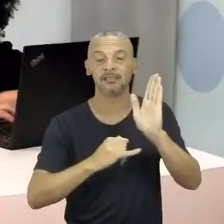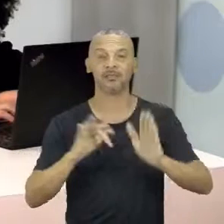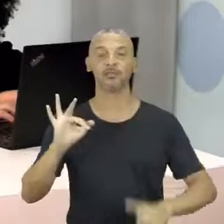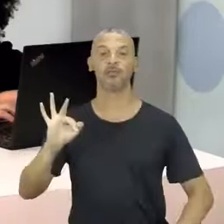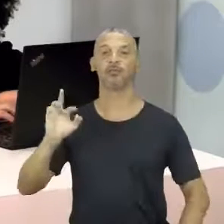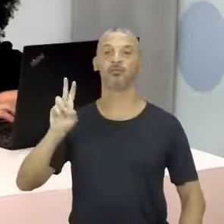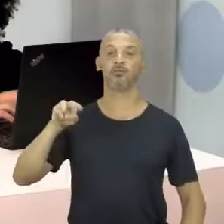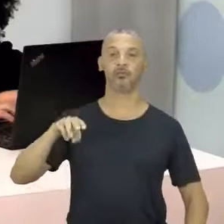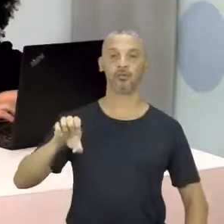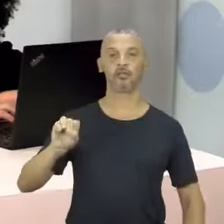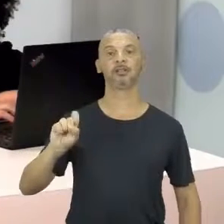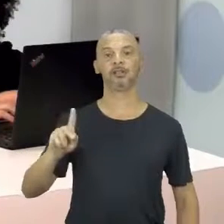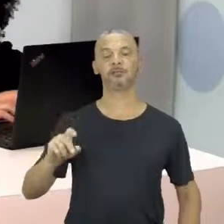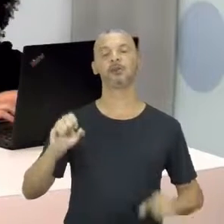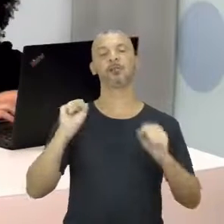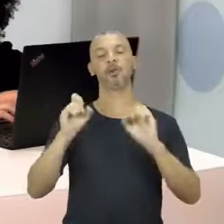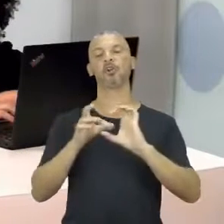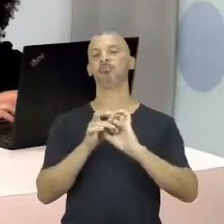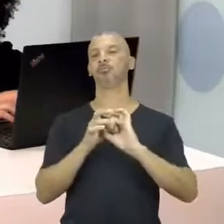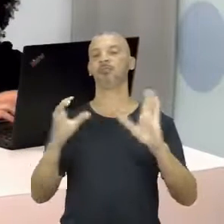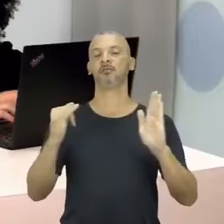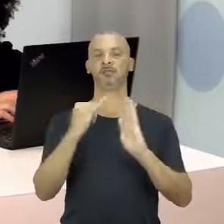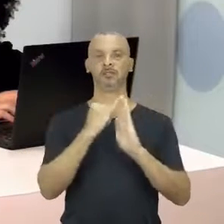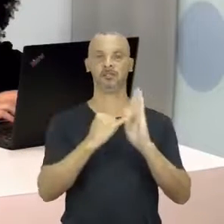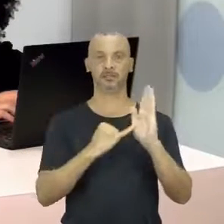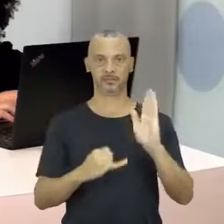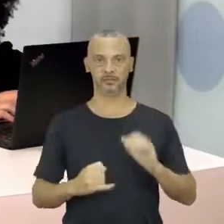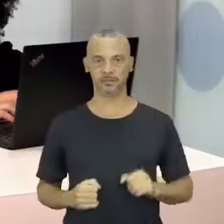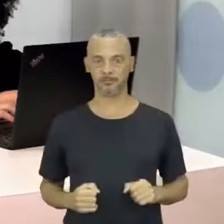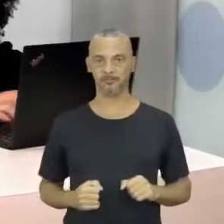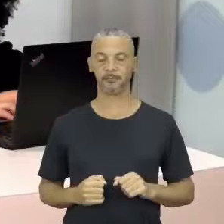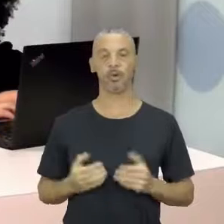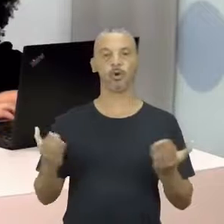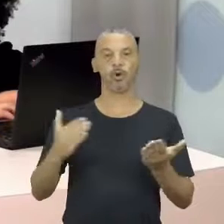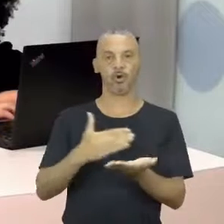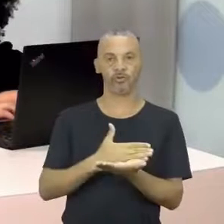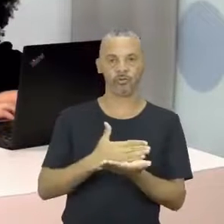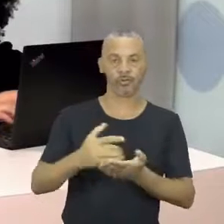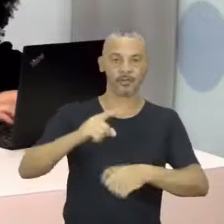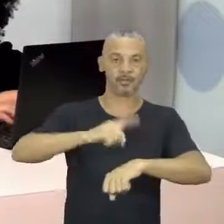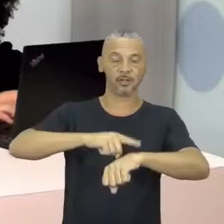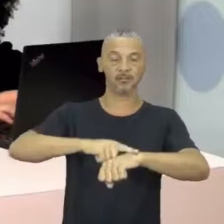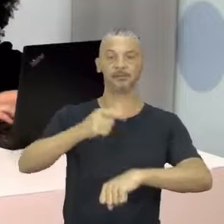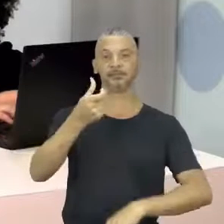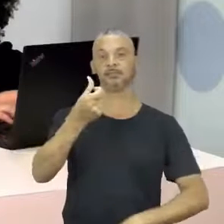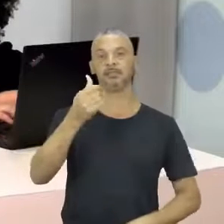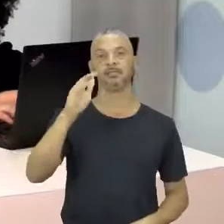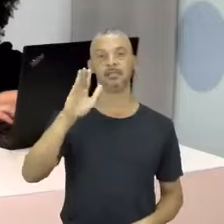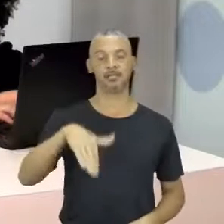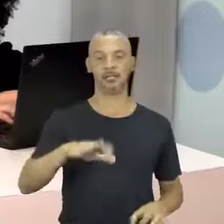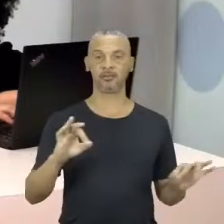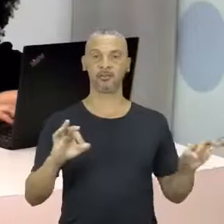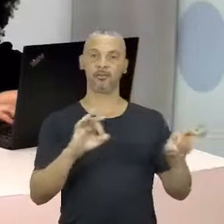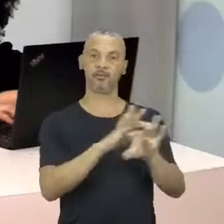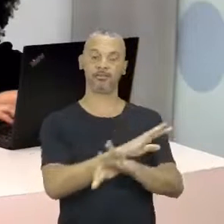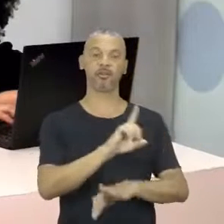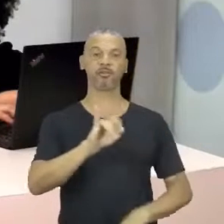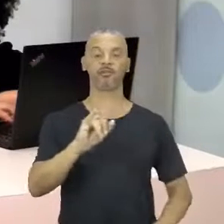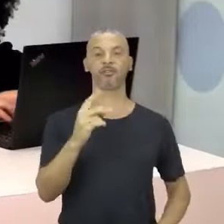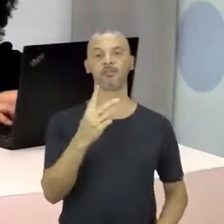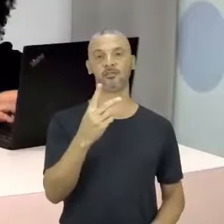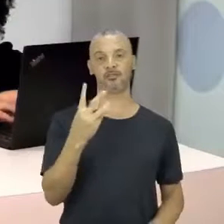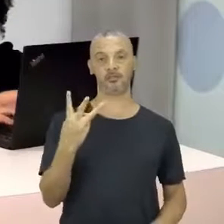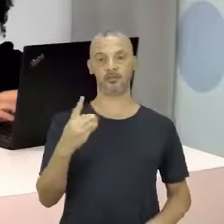VUNESP. Esse é específico, tá bom? Há essa inscrição que começa hoje às 18 horas e se encerra no dia 23